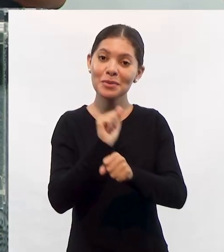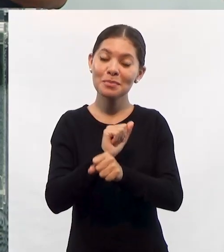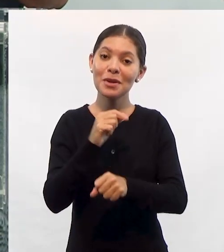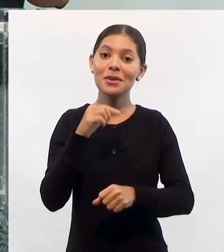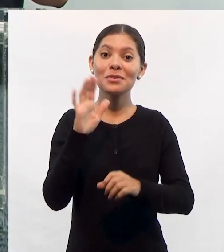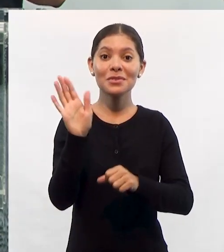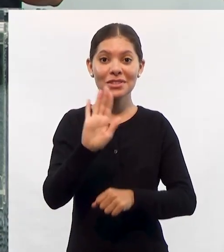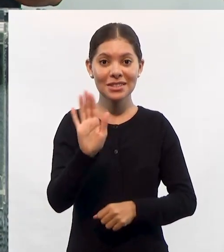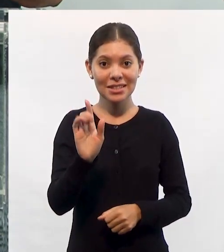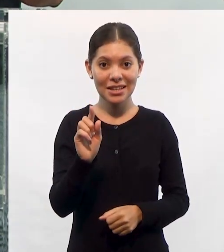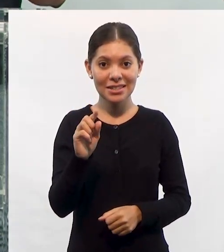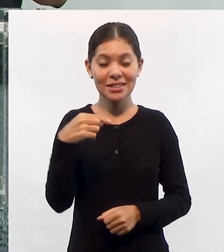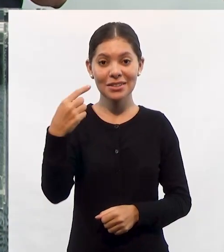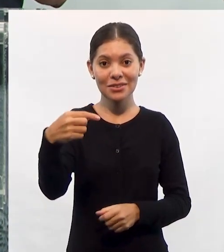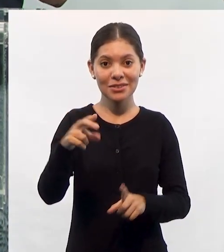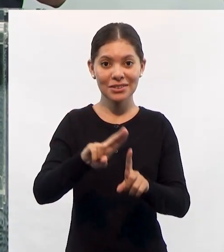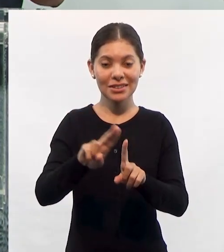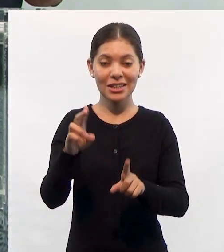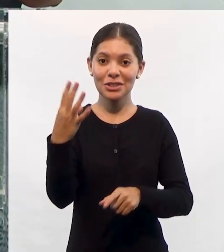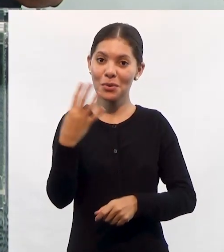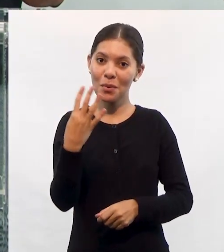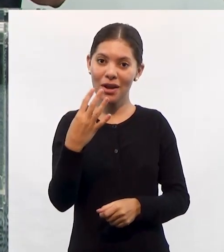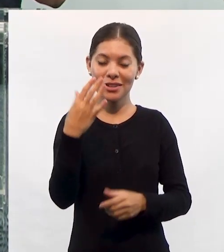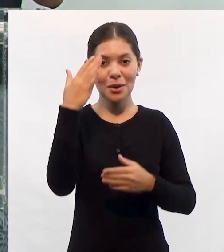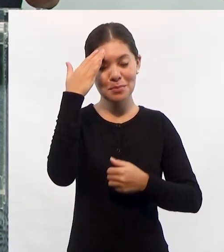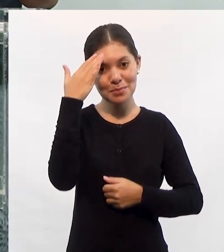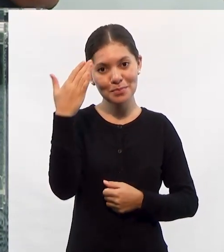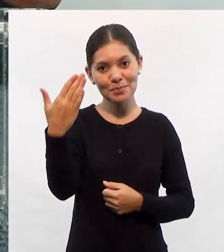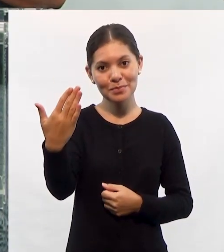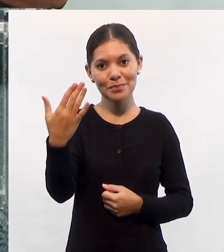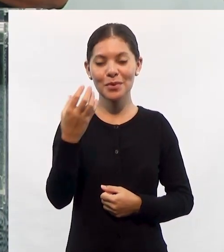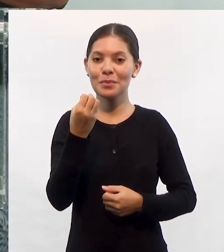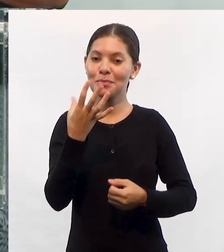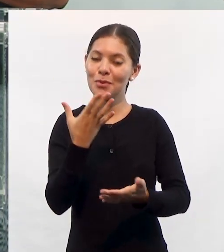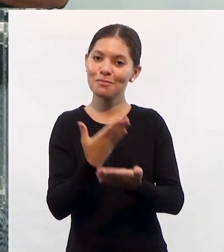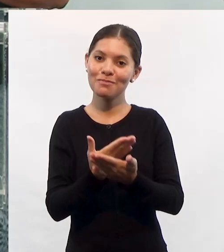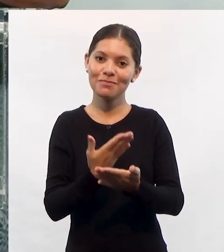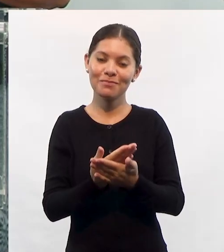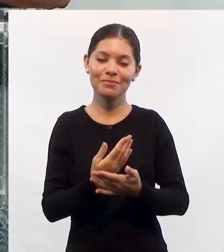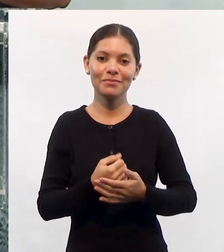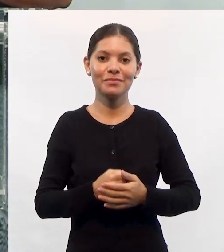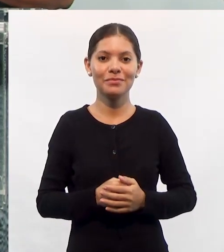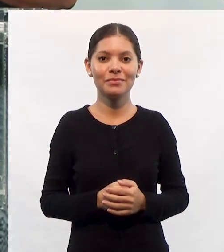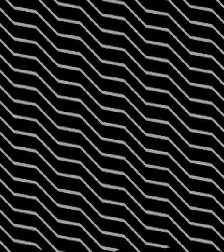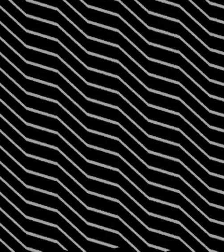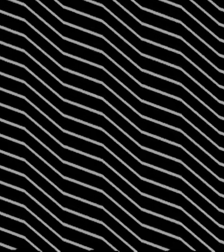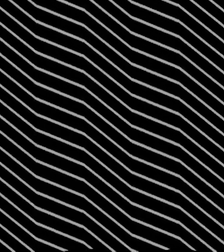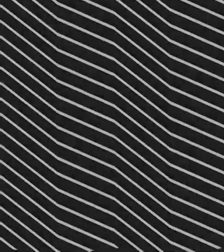espero vocês logo mais na nossa unidade 4. Muito obrigado e bons estudos.